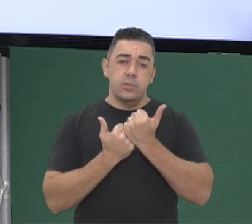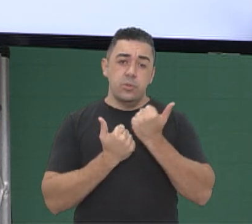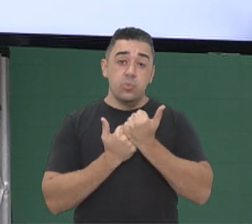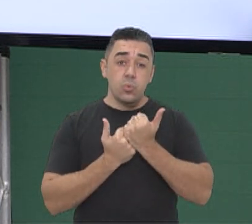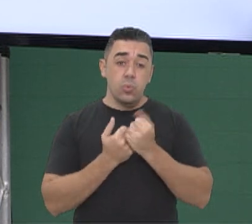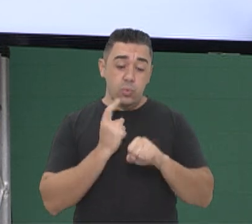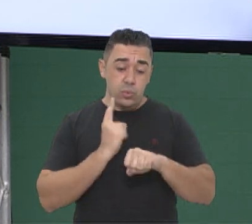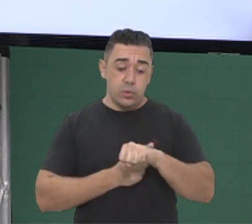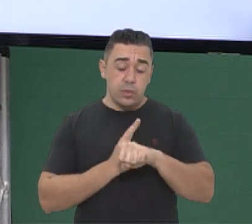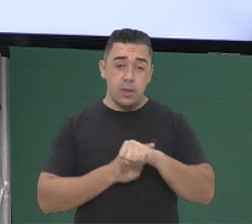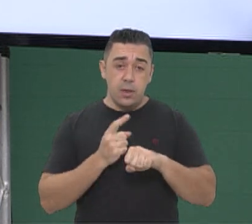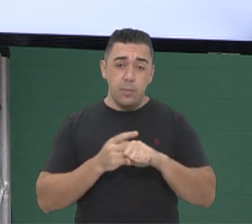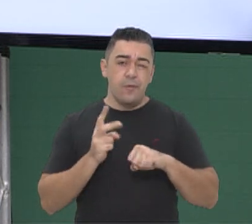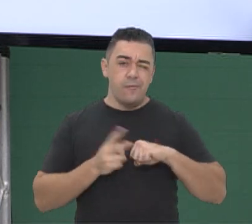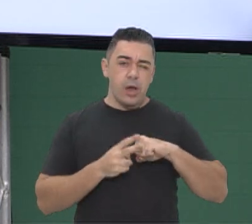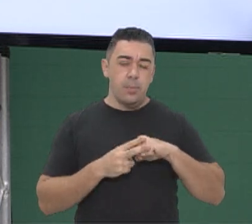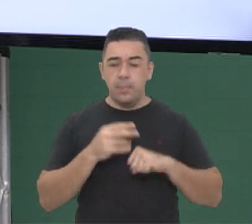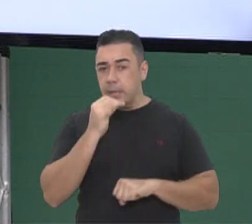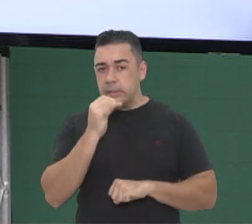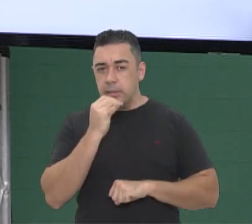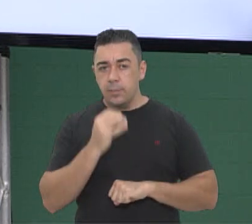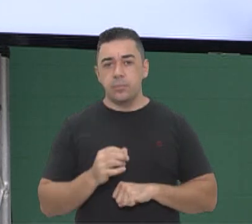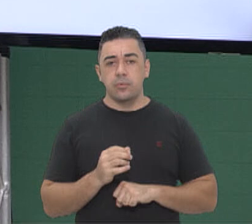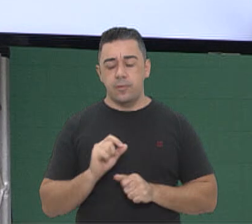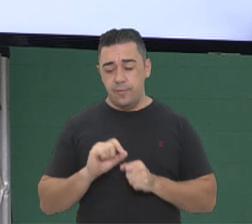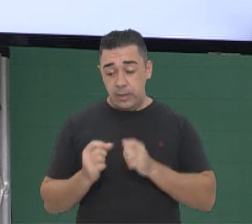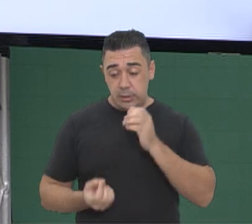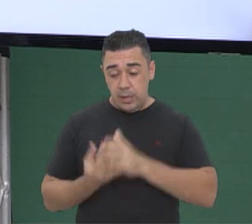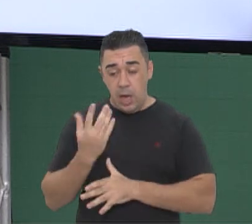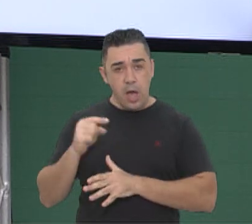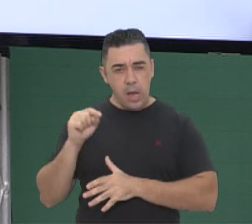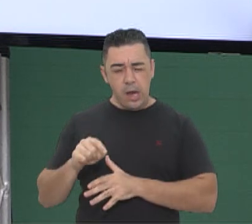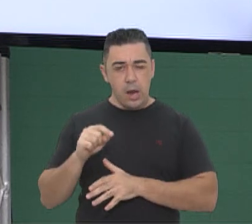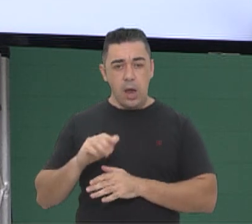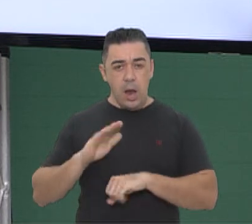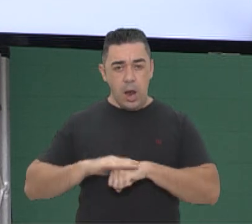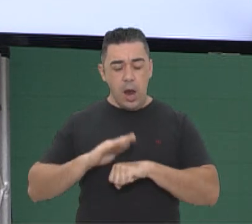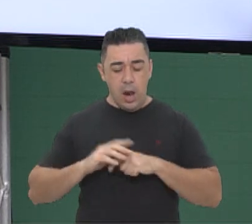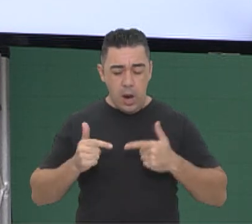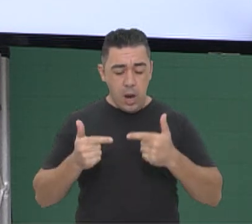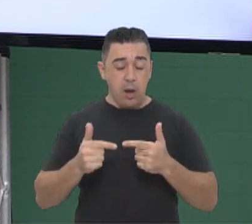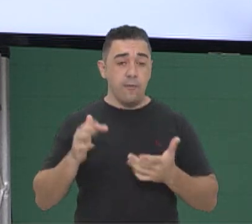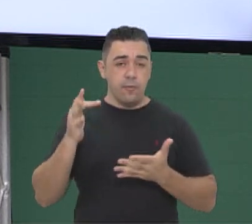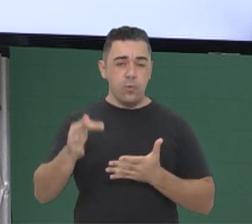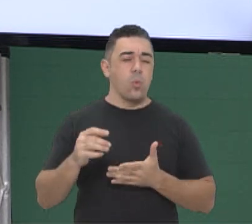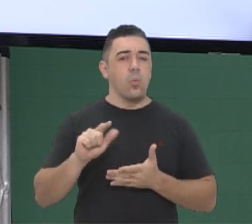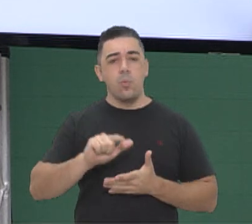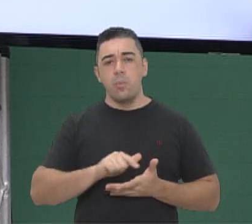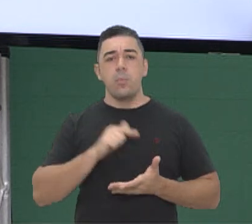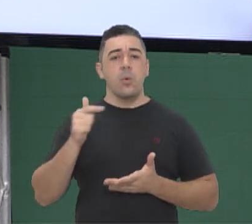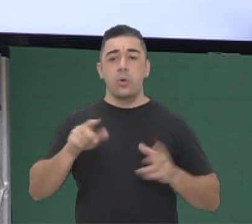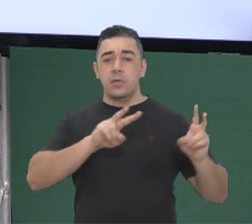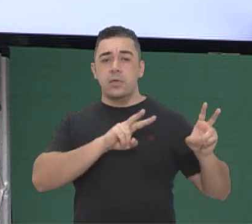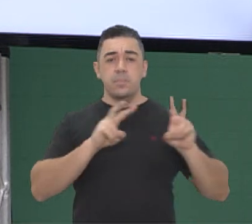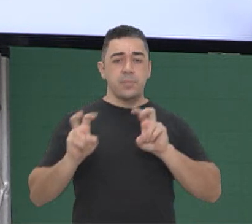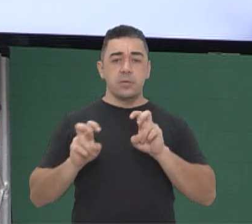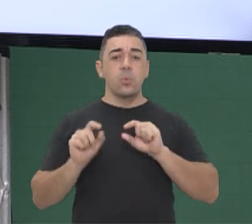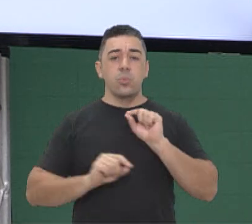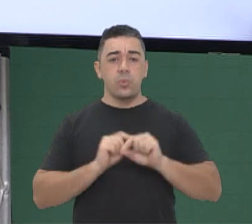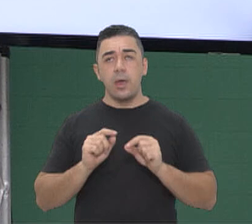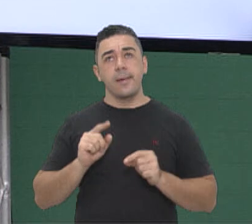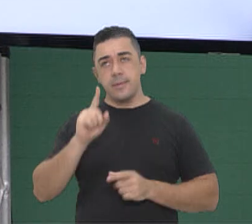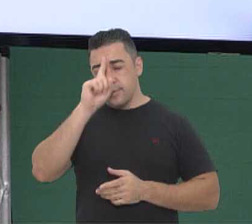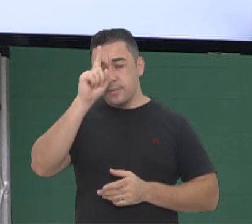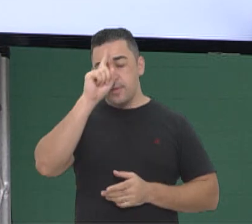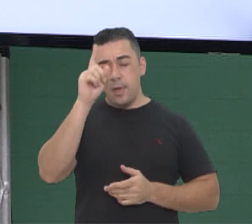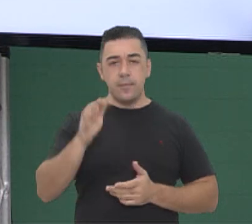tempo verbal, vamos dizer assim, criado para essa ação futura, por uma outra expressão que indica a mesma